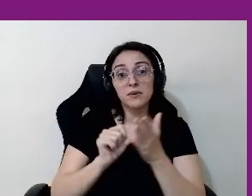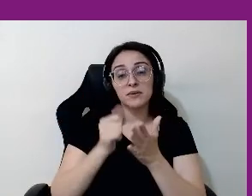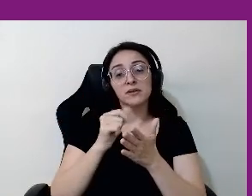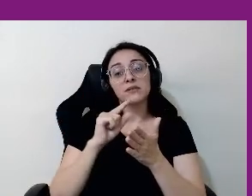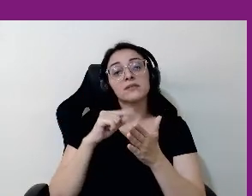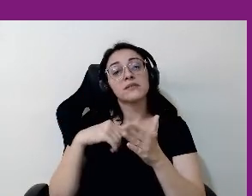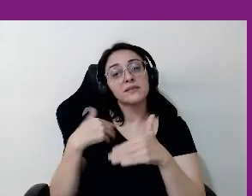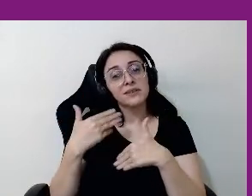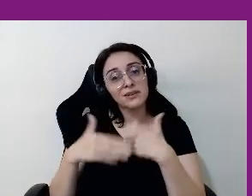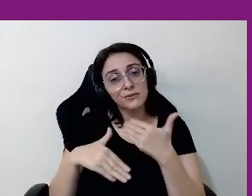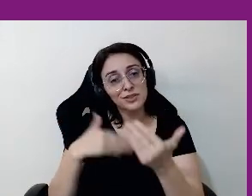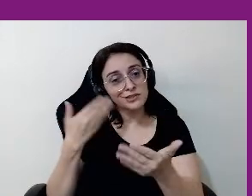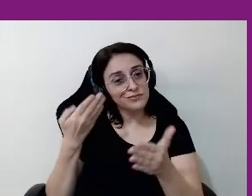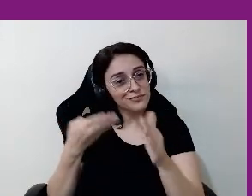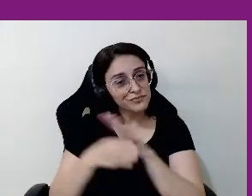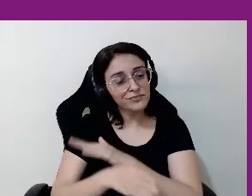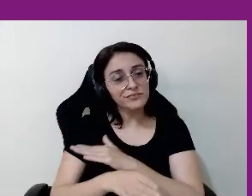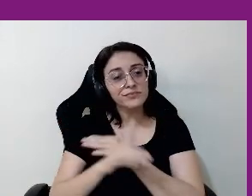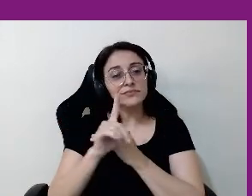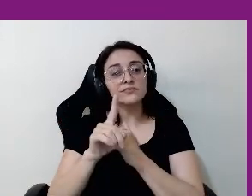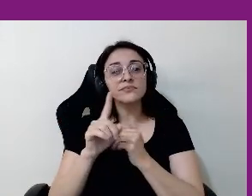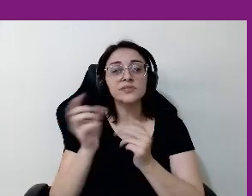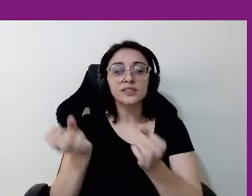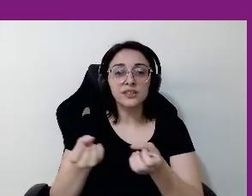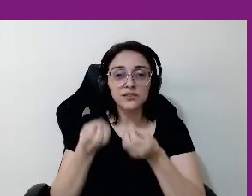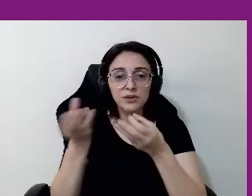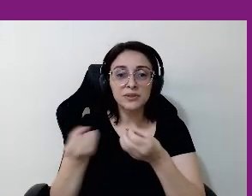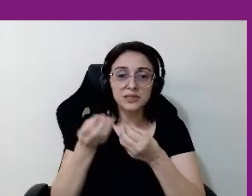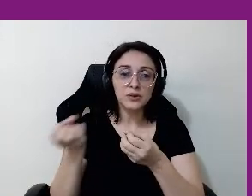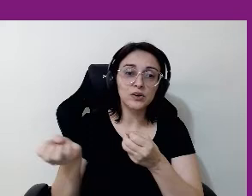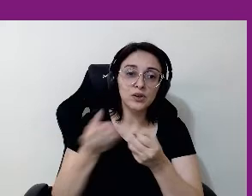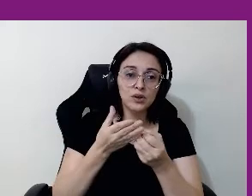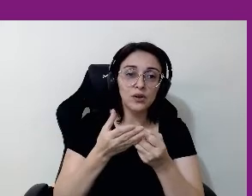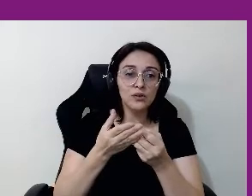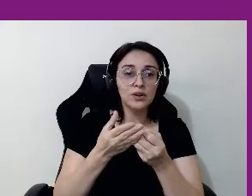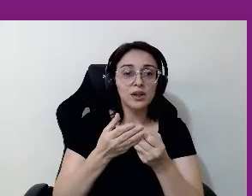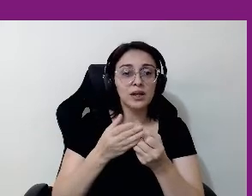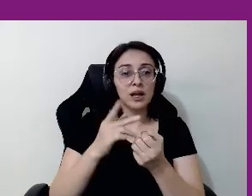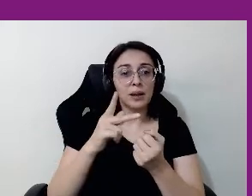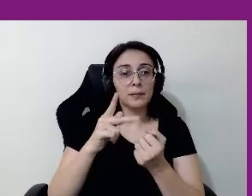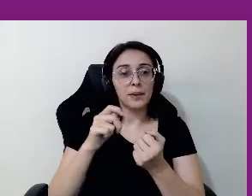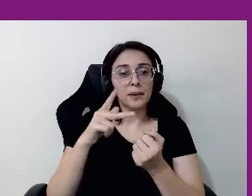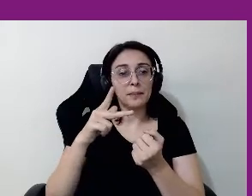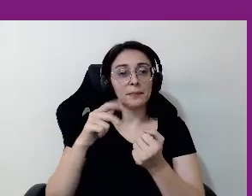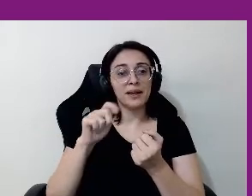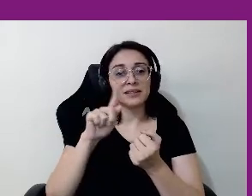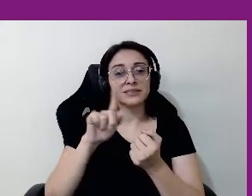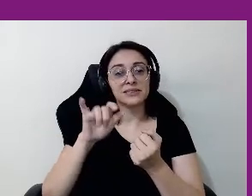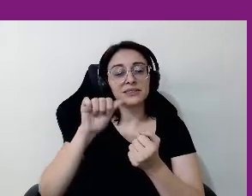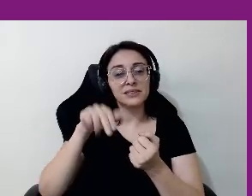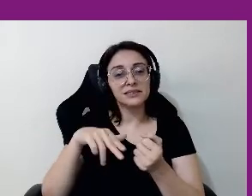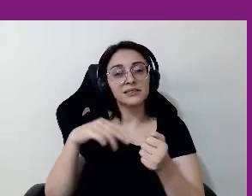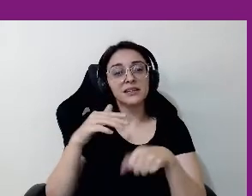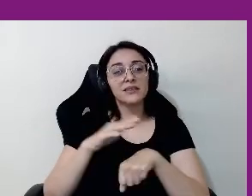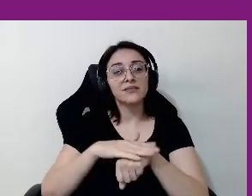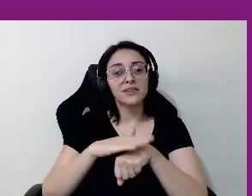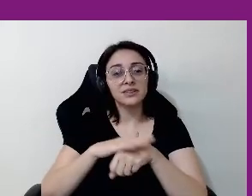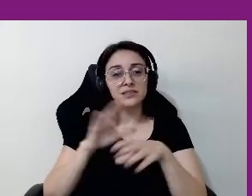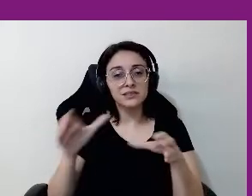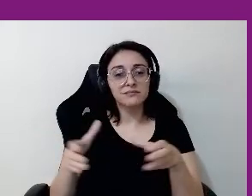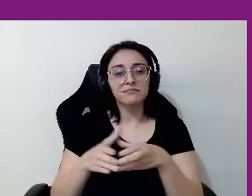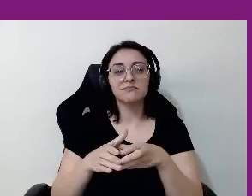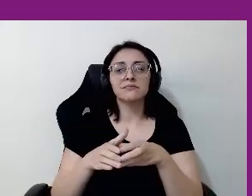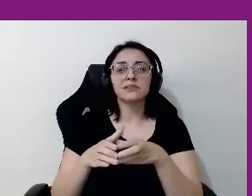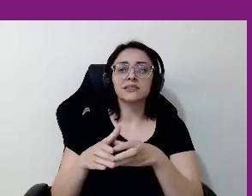se acostumando, e a gente tem esse dado novo aí do grupo do Papazian, né? Que fez com o Alan Combs, que faz